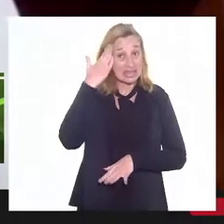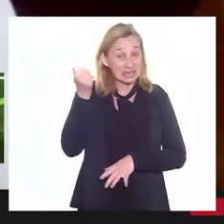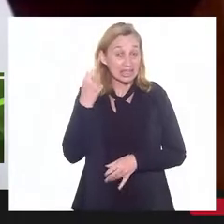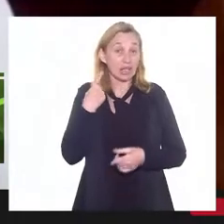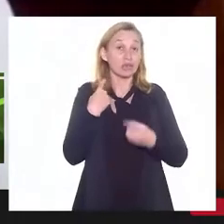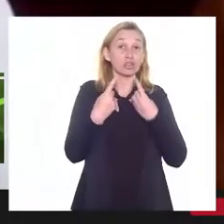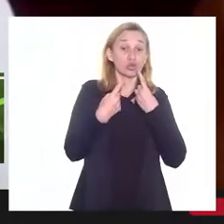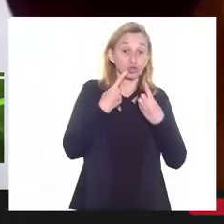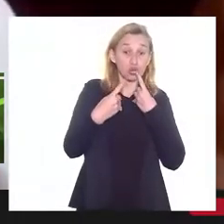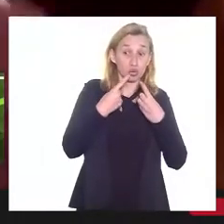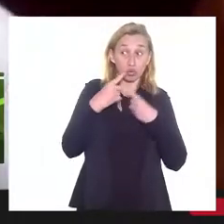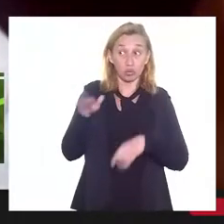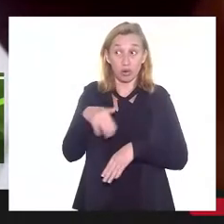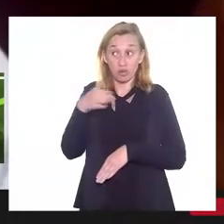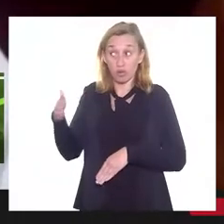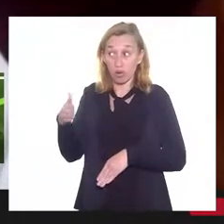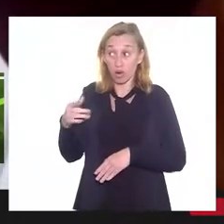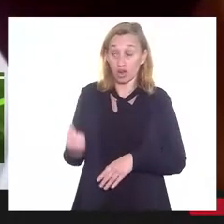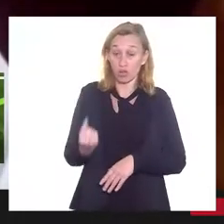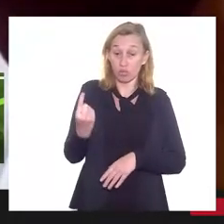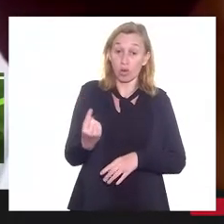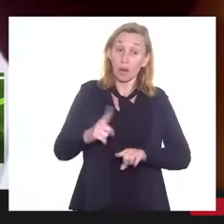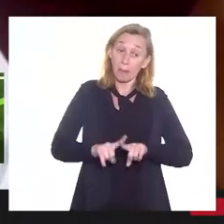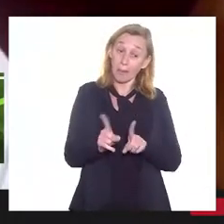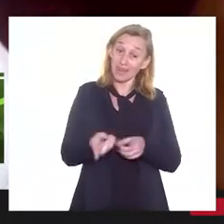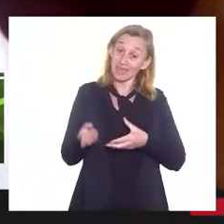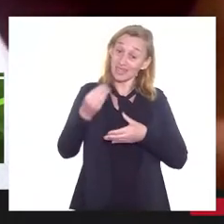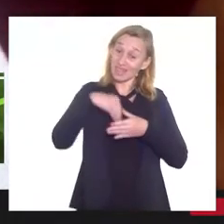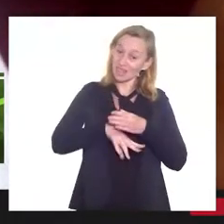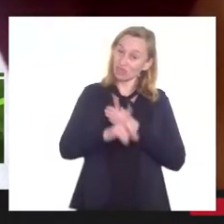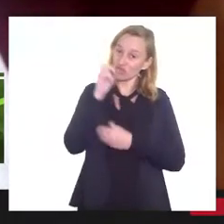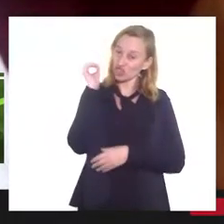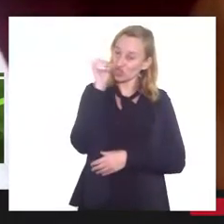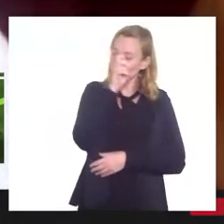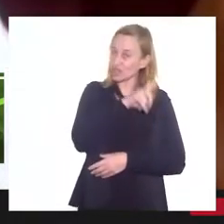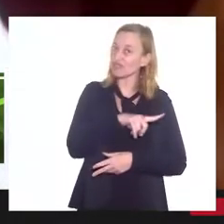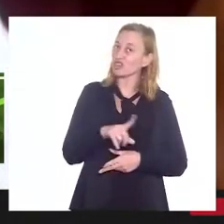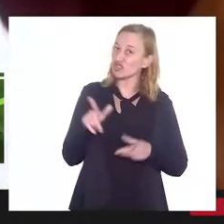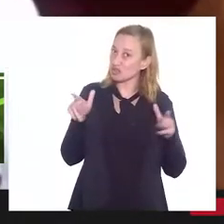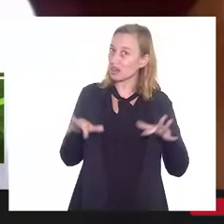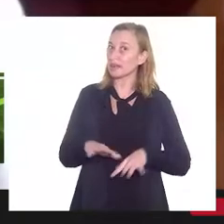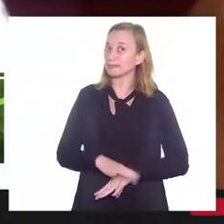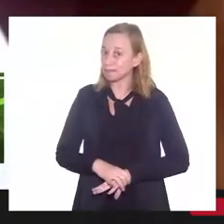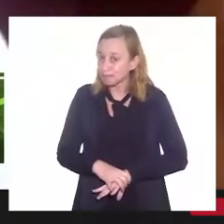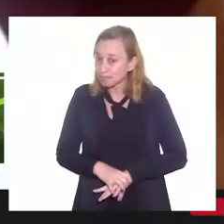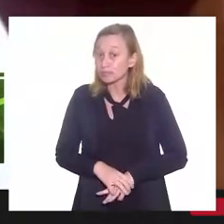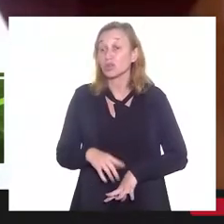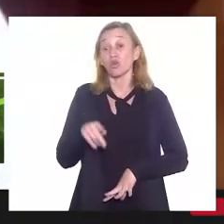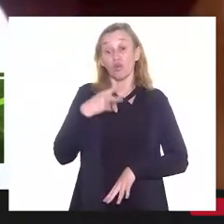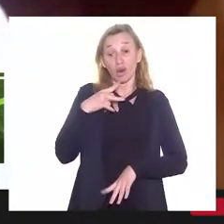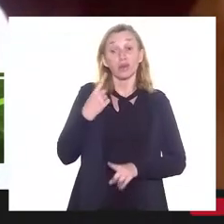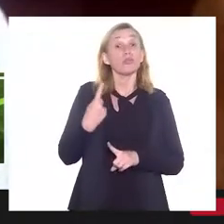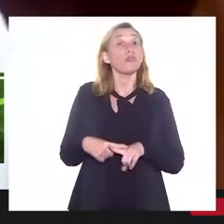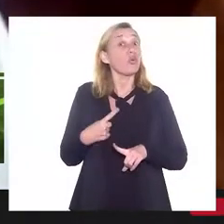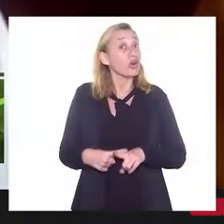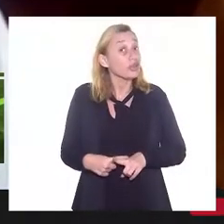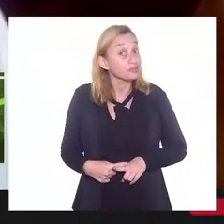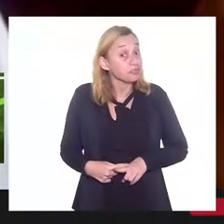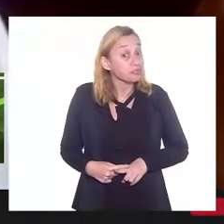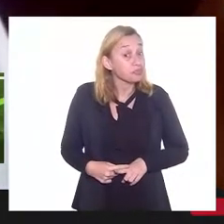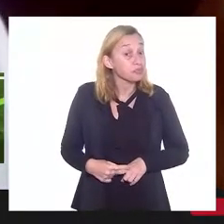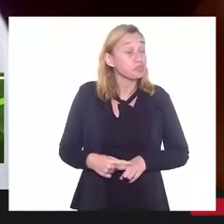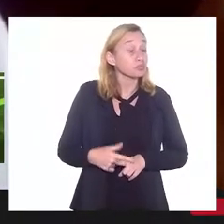discurso para fora é um mas se internamente é é diferente eu estou dizendo isso porque